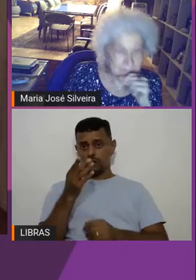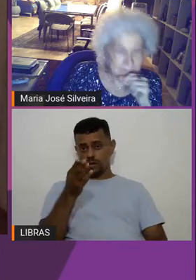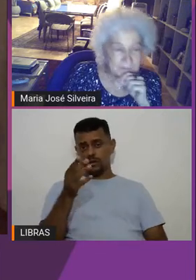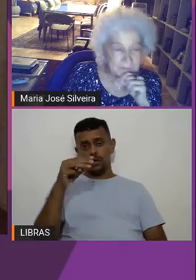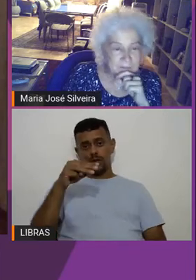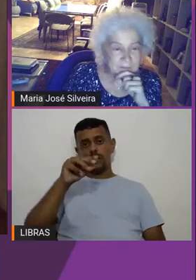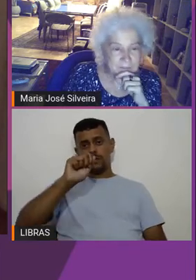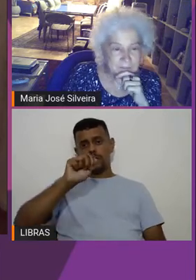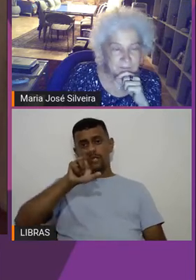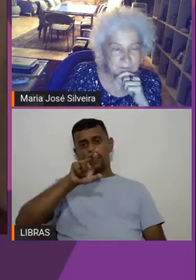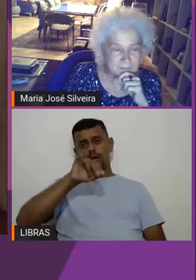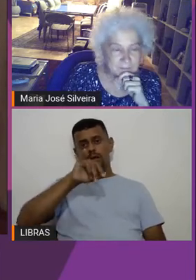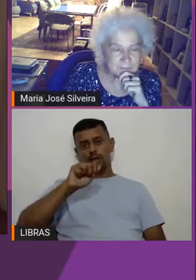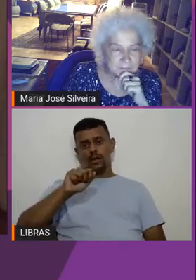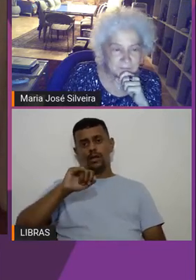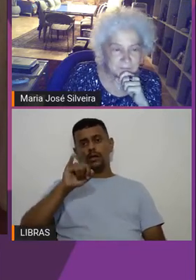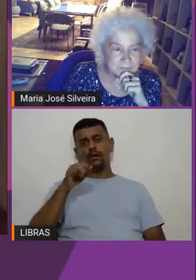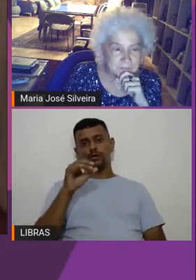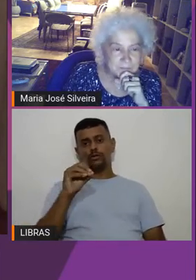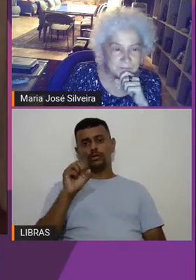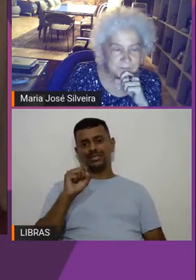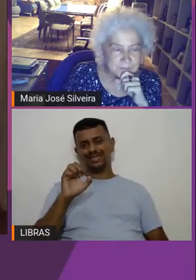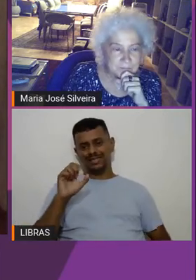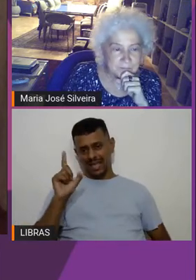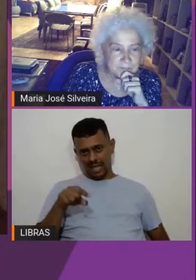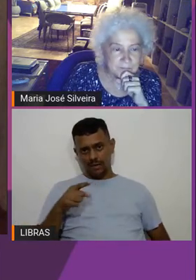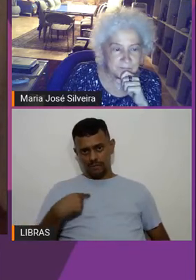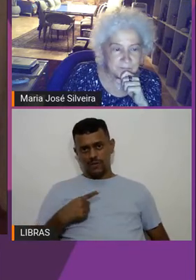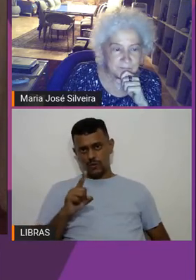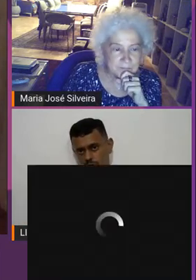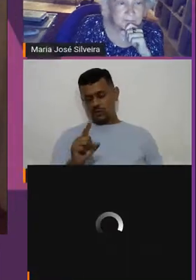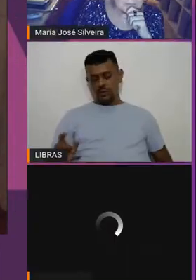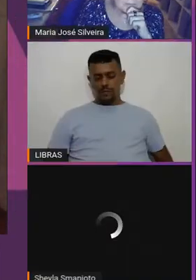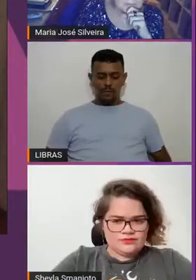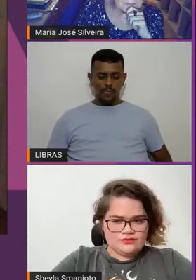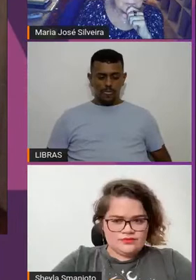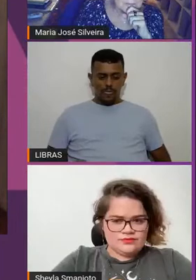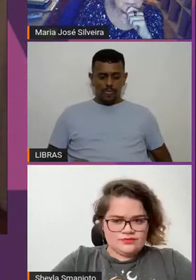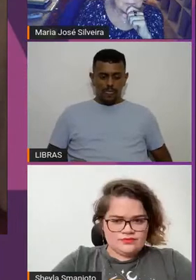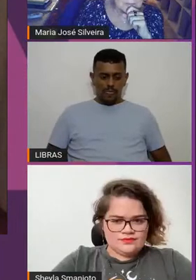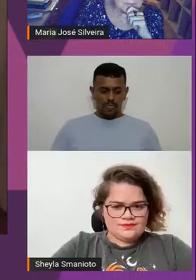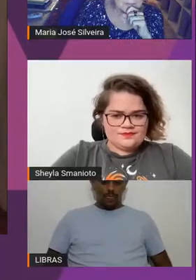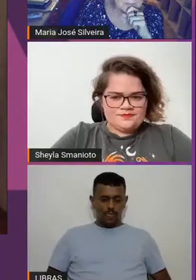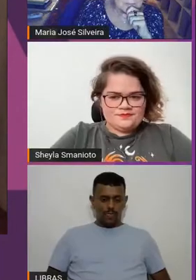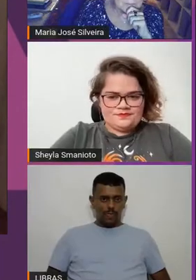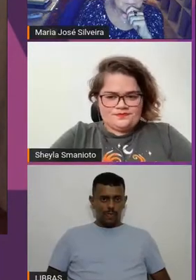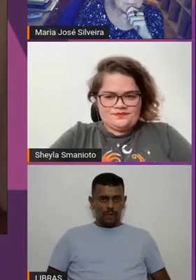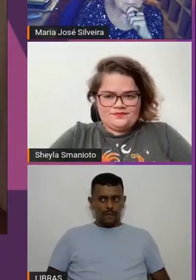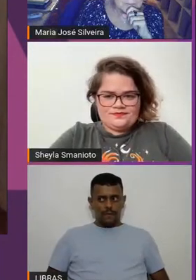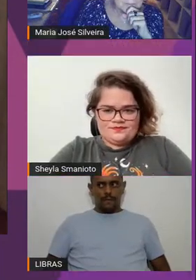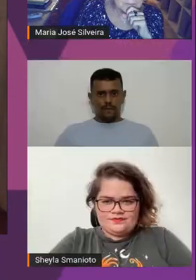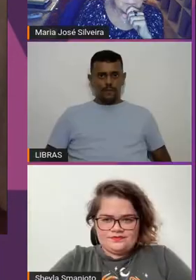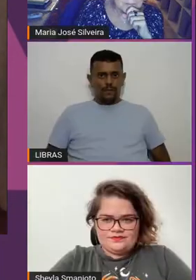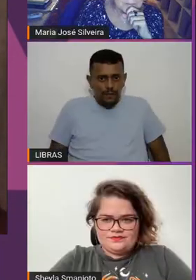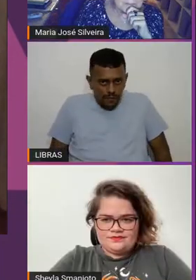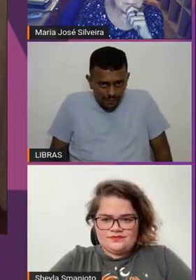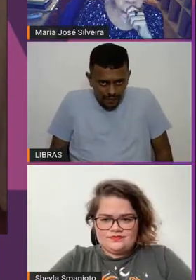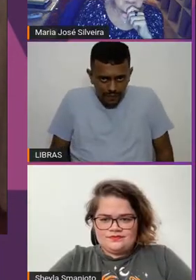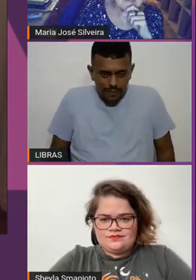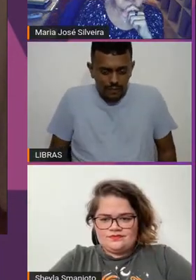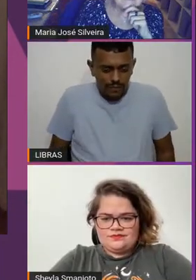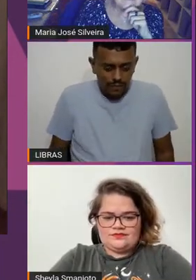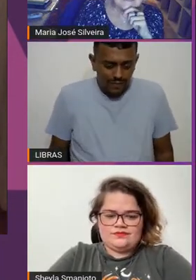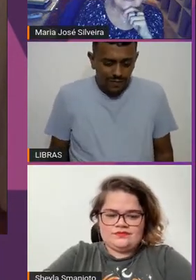aqui pegar um gancho é é de uma chamada Susana